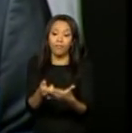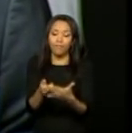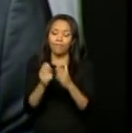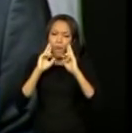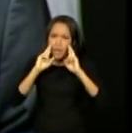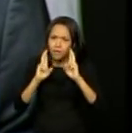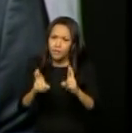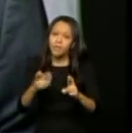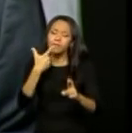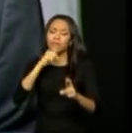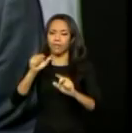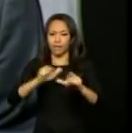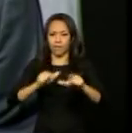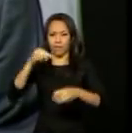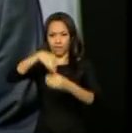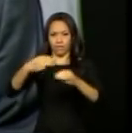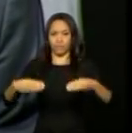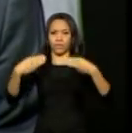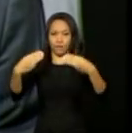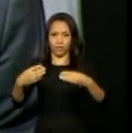trabalham no Ministério. Então,